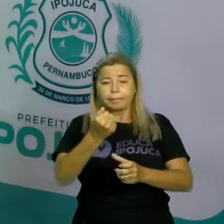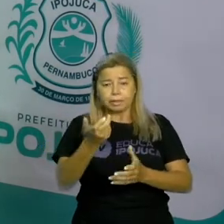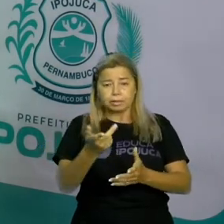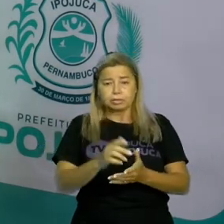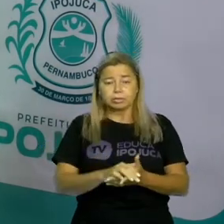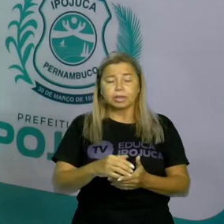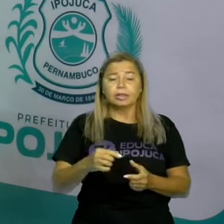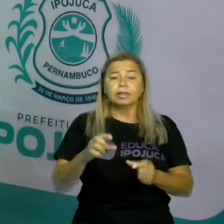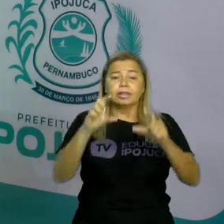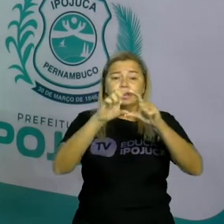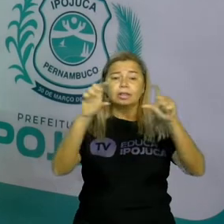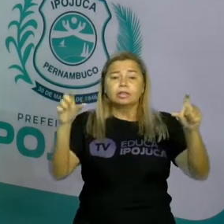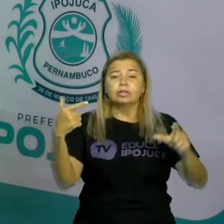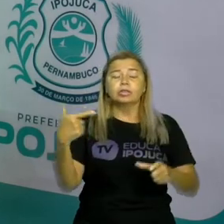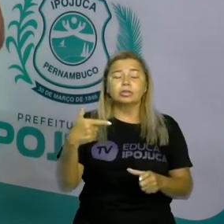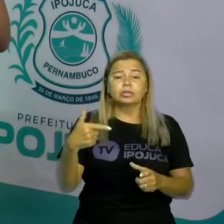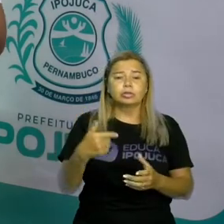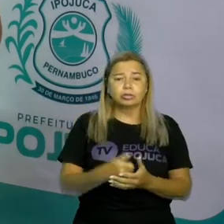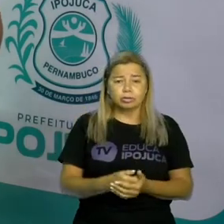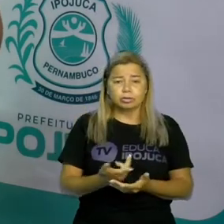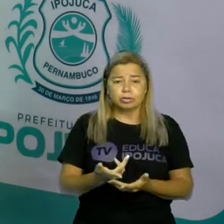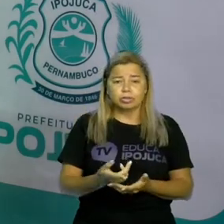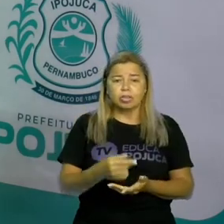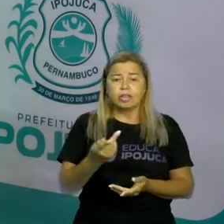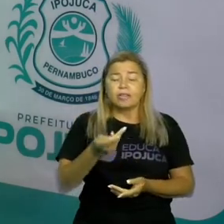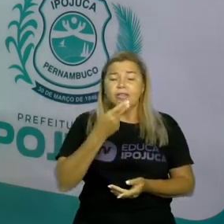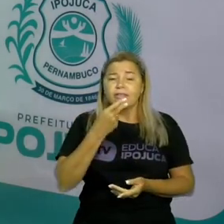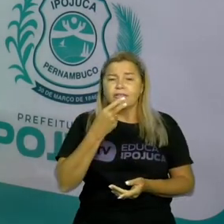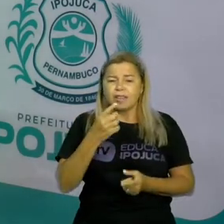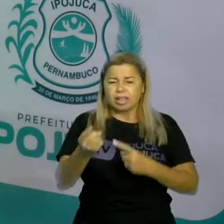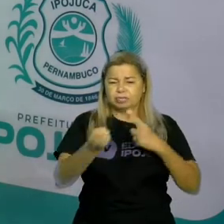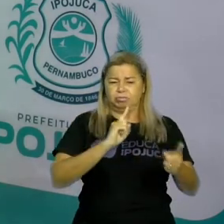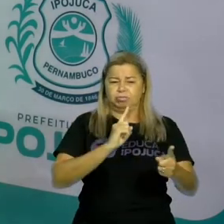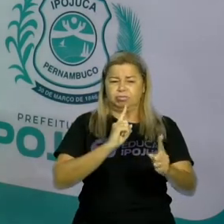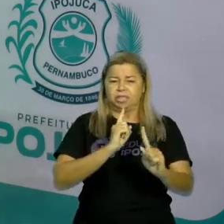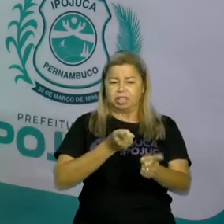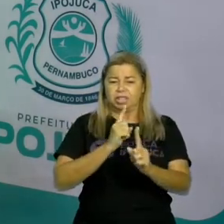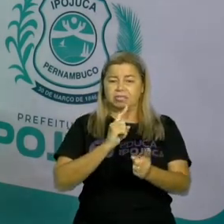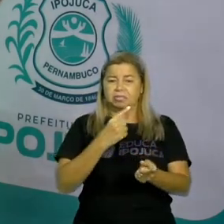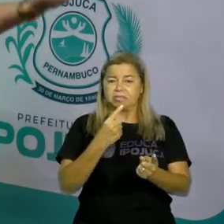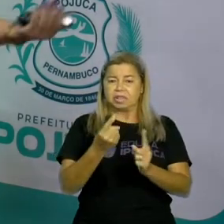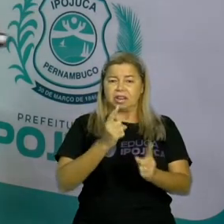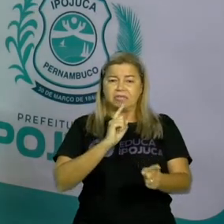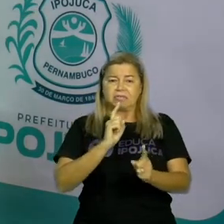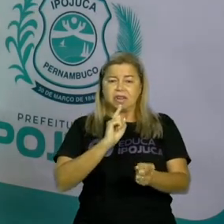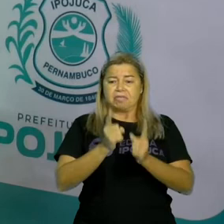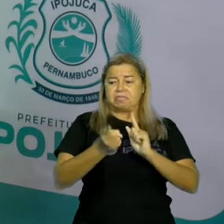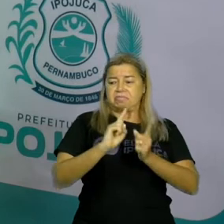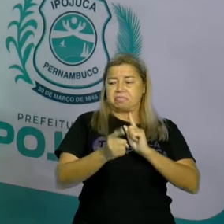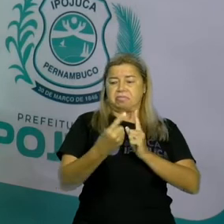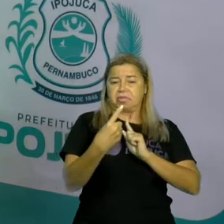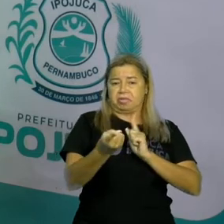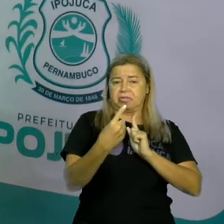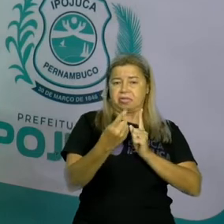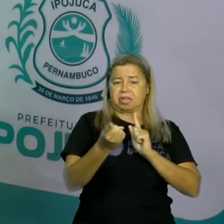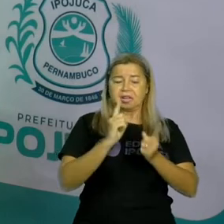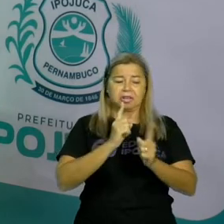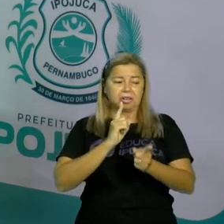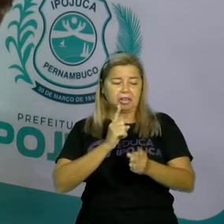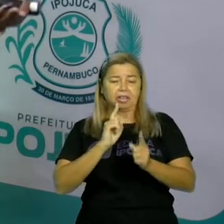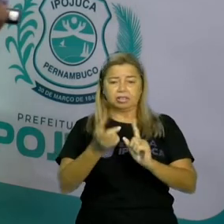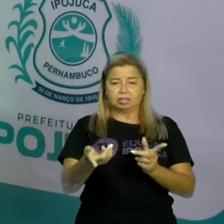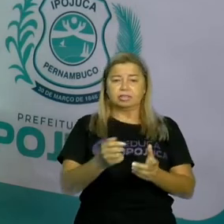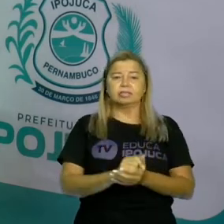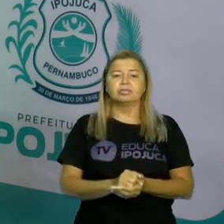frase 2, a gente vê que é um sentido de provocação. Seu João continua mandando bocas para a vizinha. Então quer dizer que ele